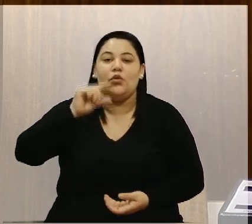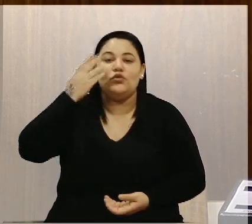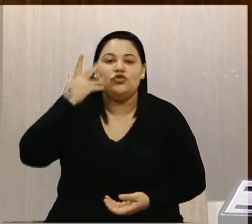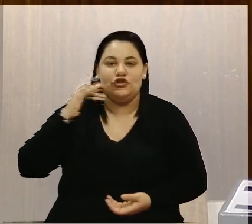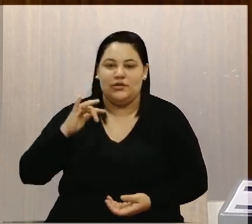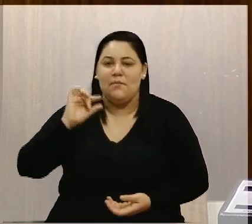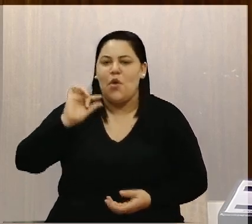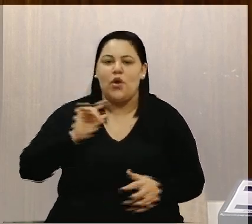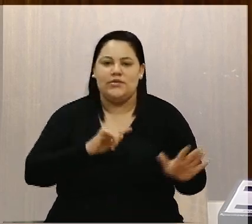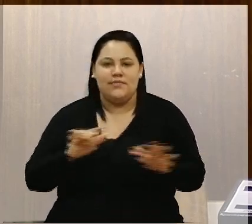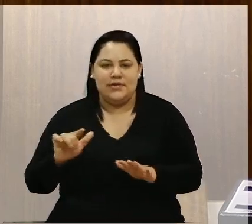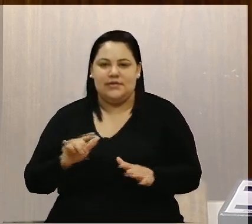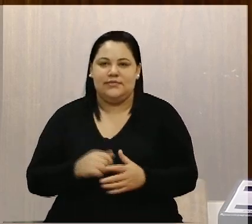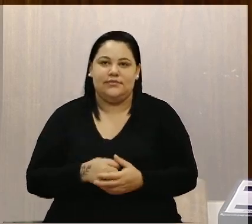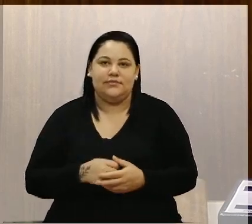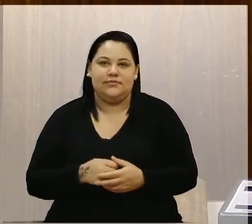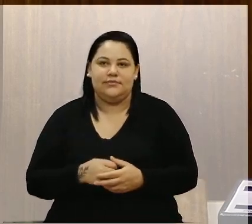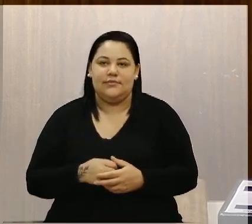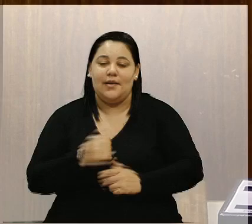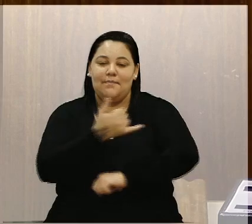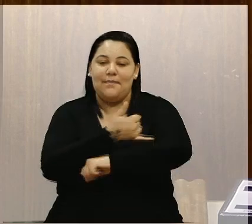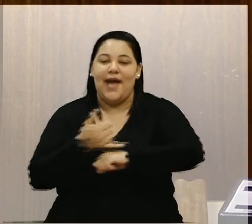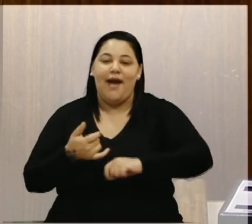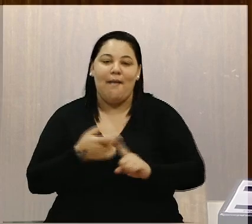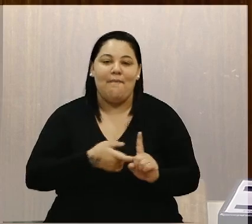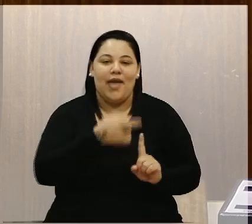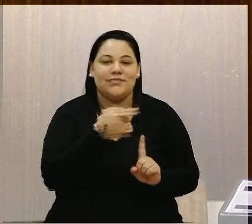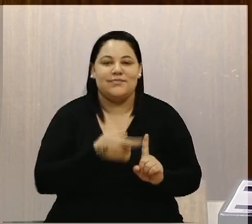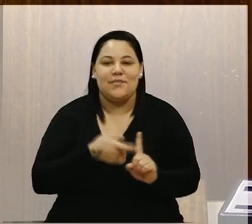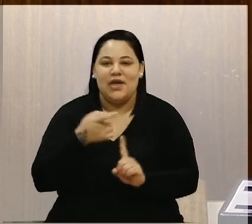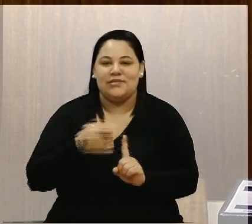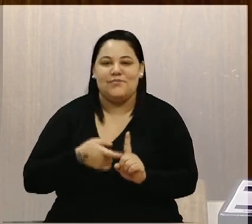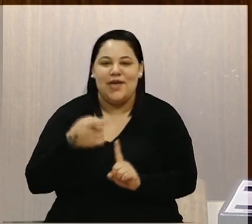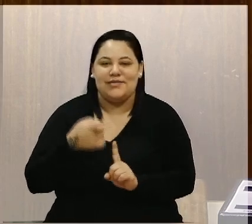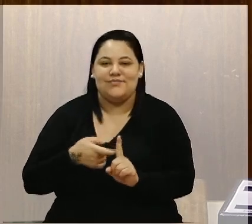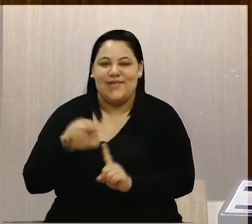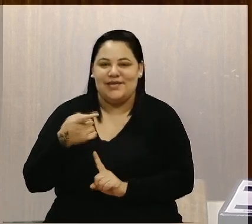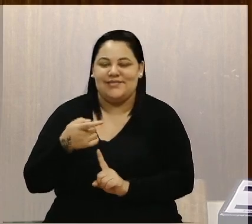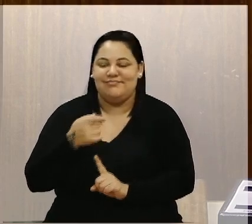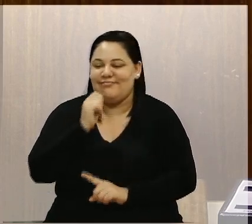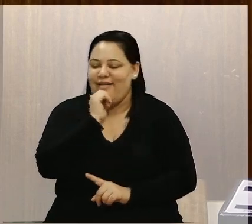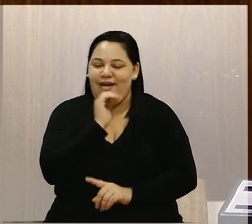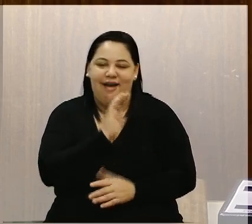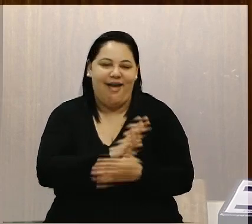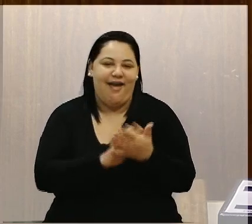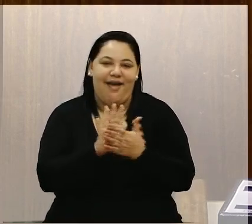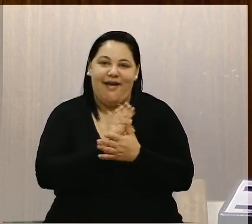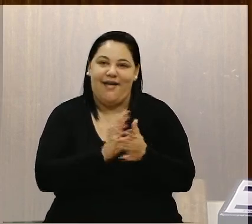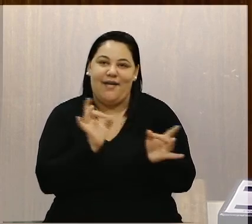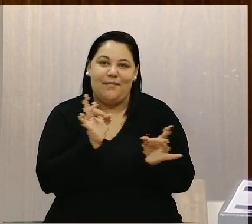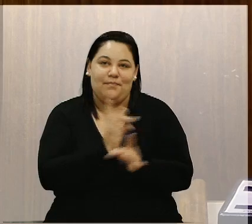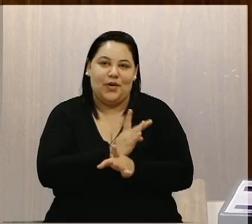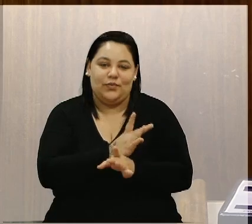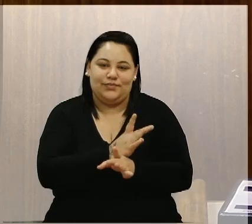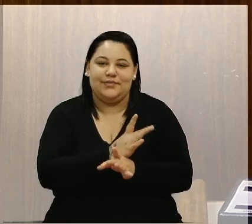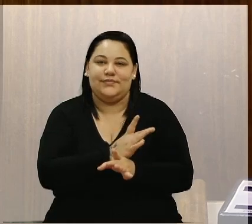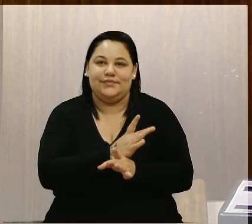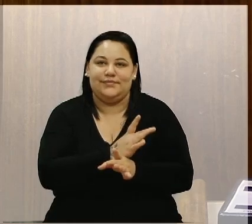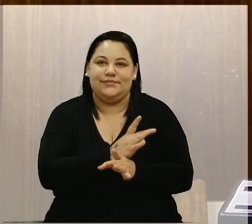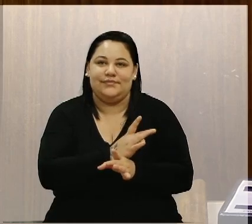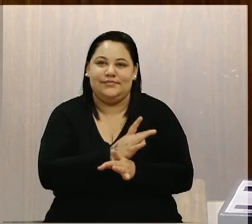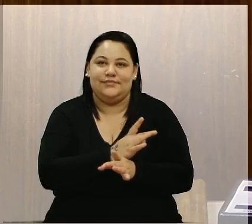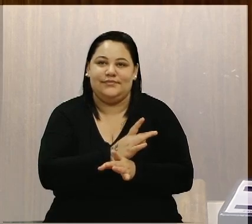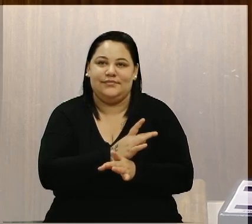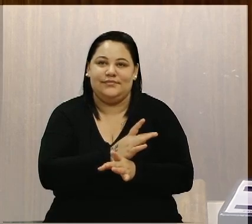poucas semanas. E passa mês após mês e a gente segue com a cara de pau de ter falado